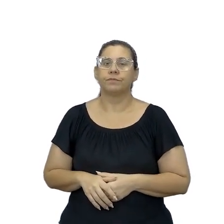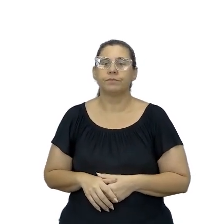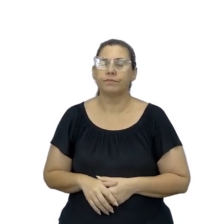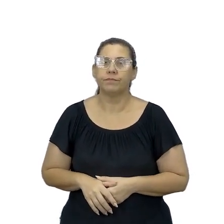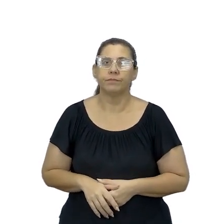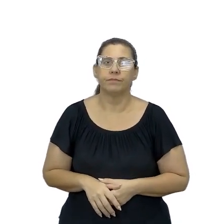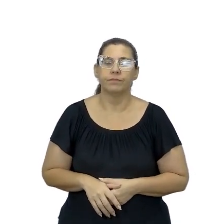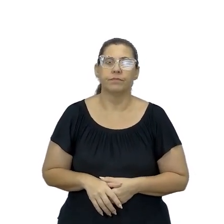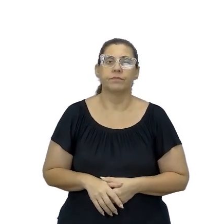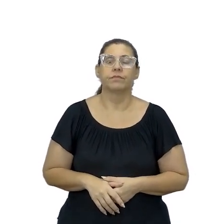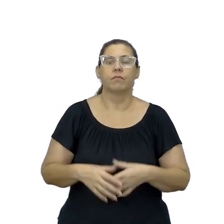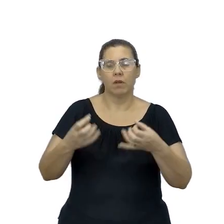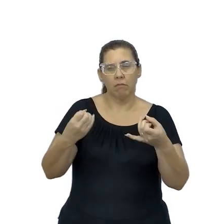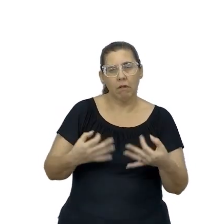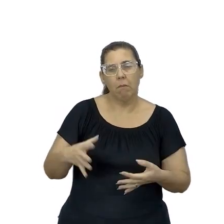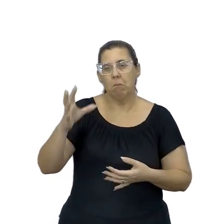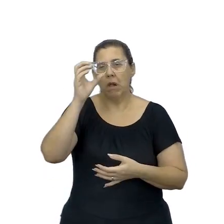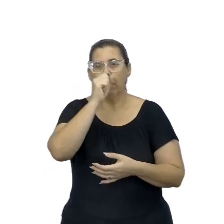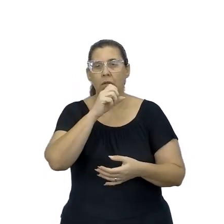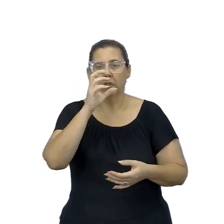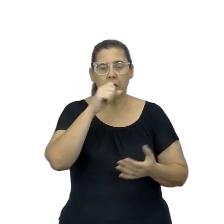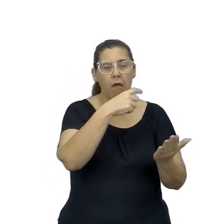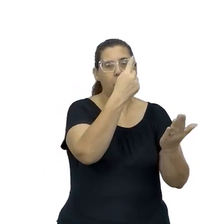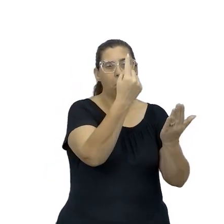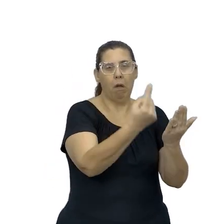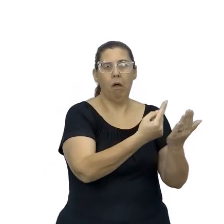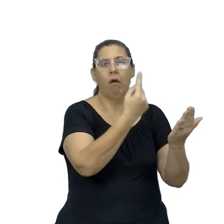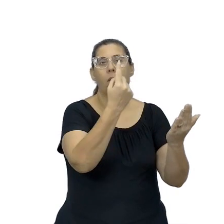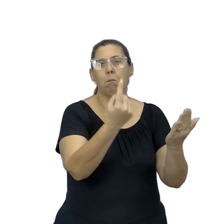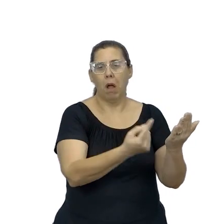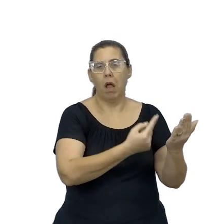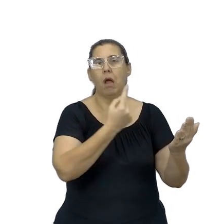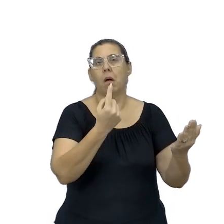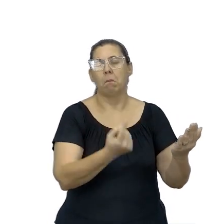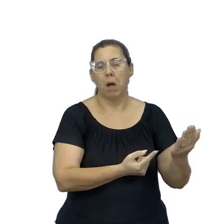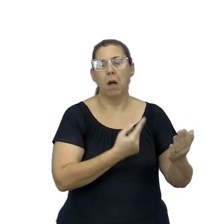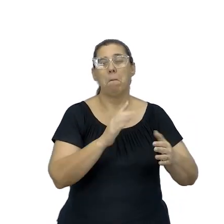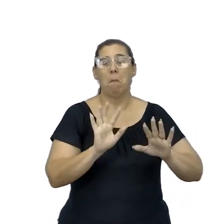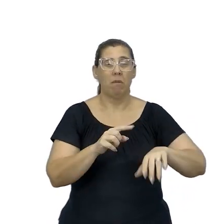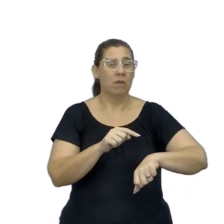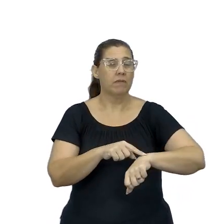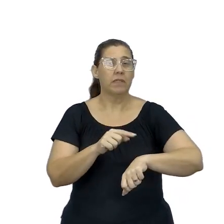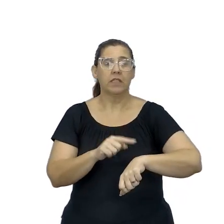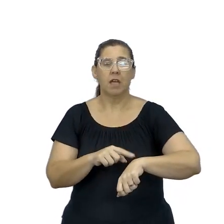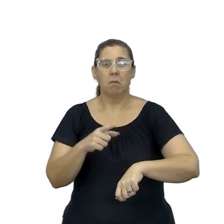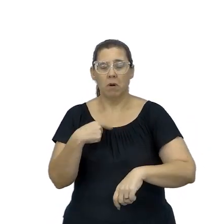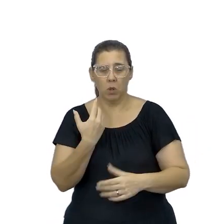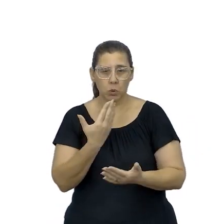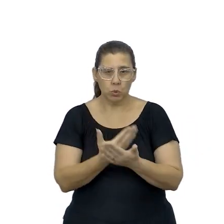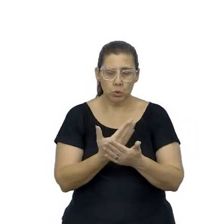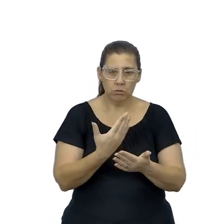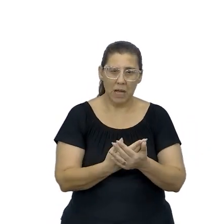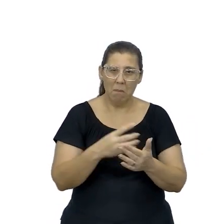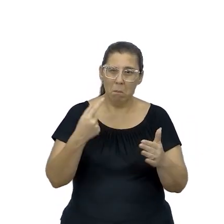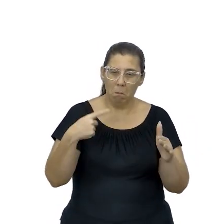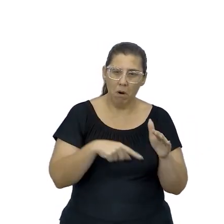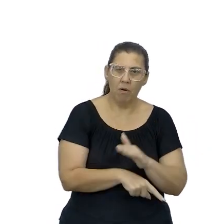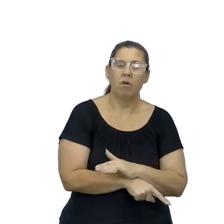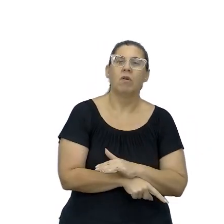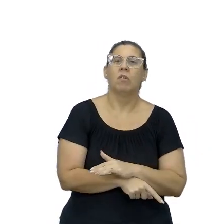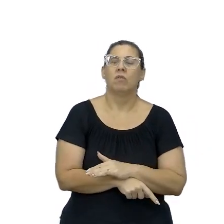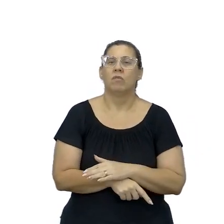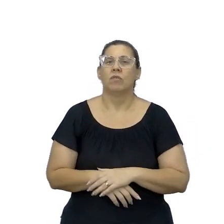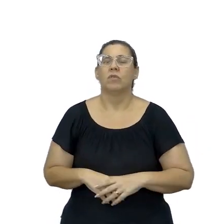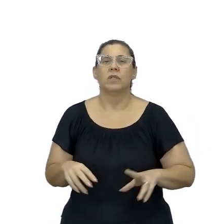sobre as aprendizagens espiral, mas não tinha dado muito tempo para a gente, de fato, nos aprofundar, né,